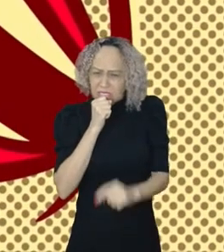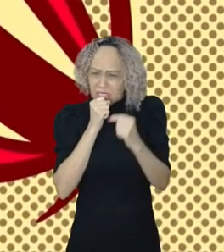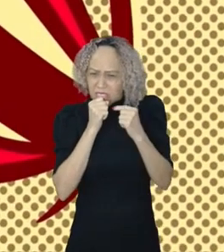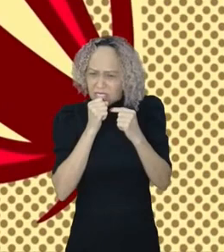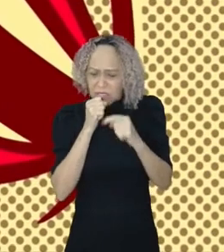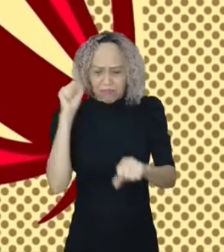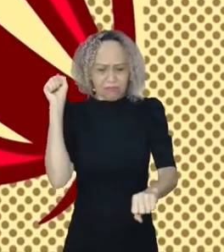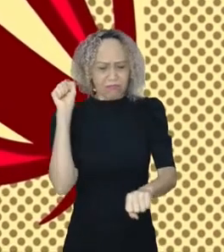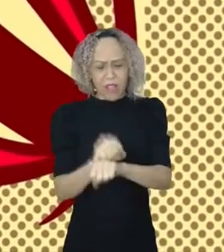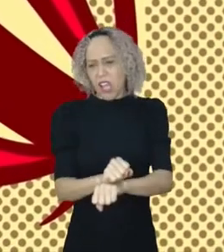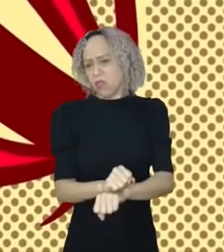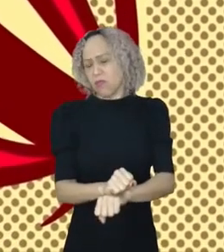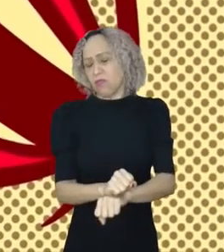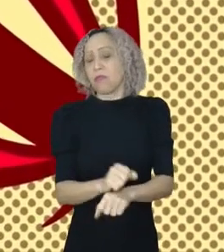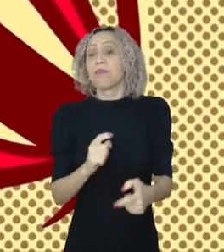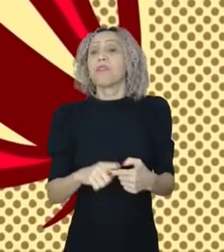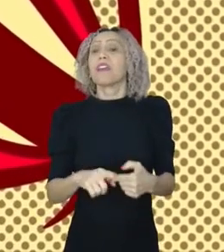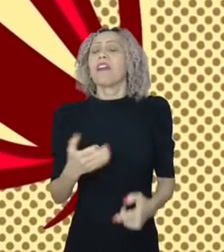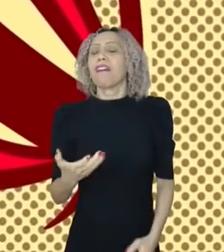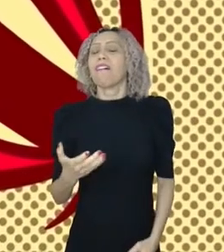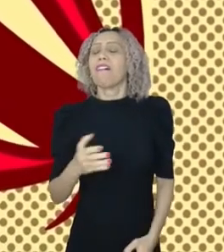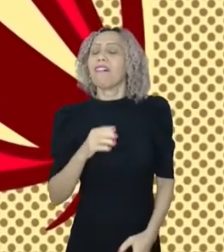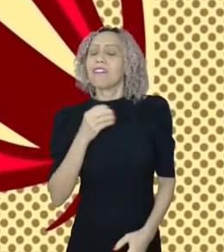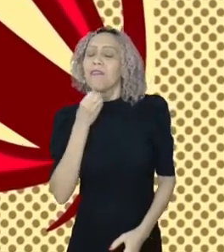agora eu vou falar.